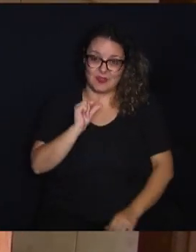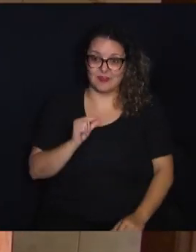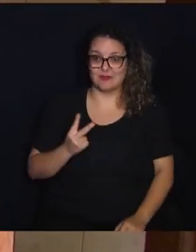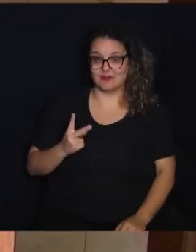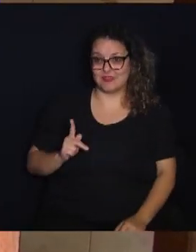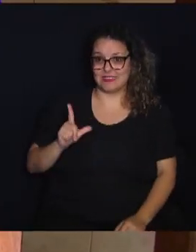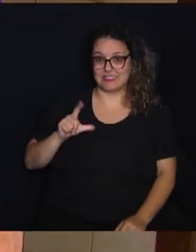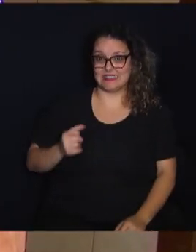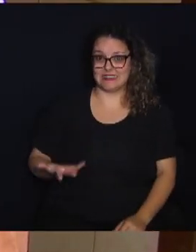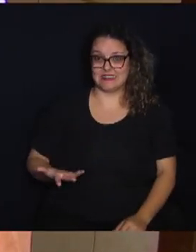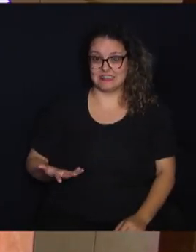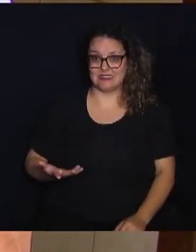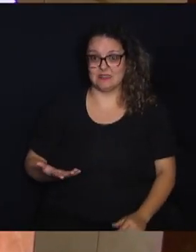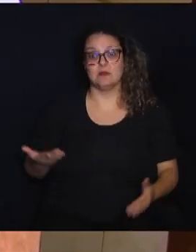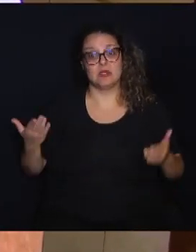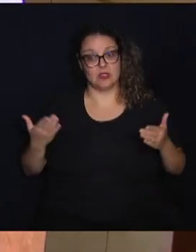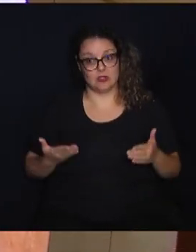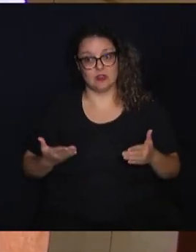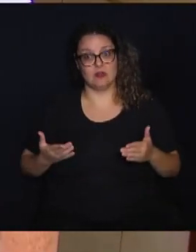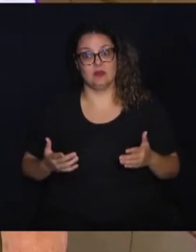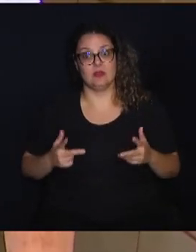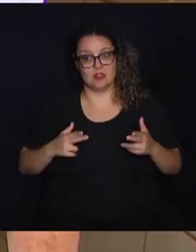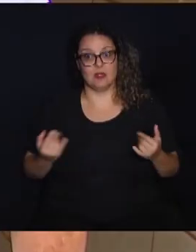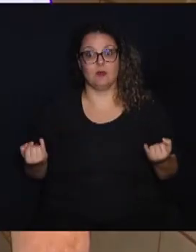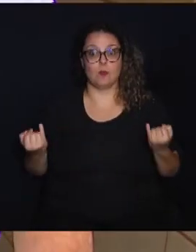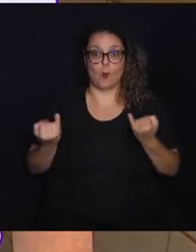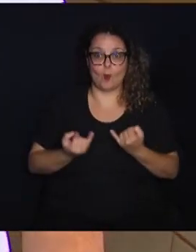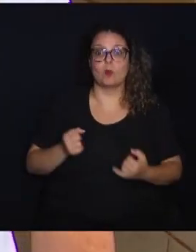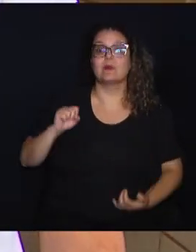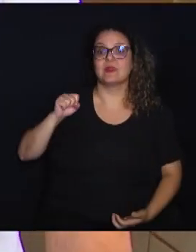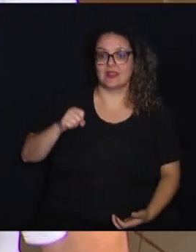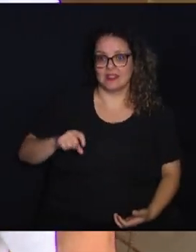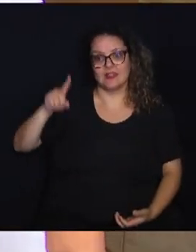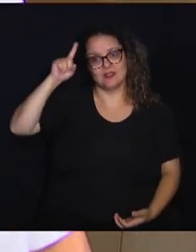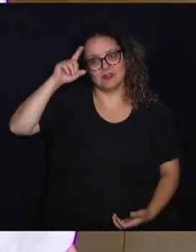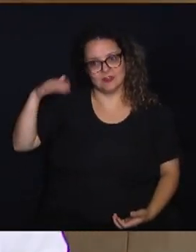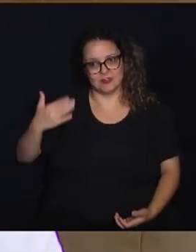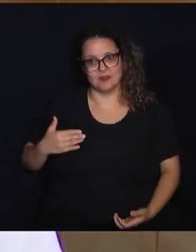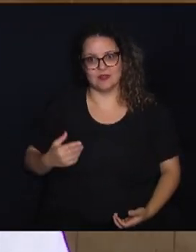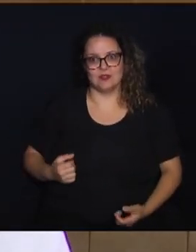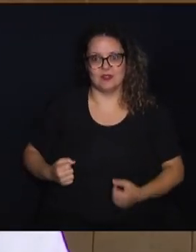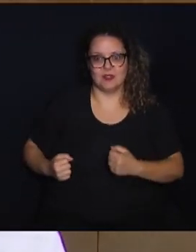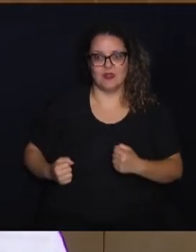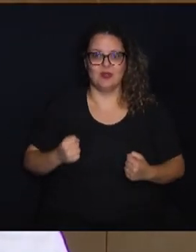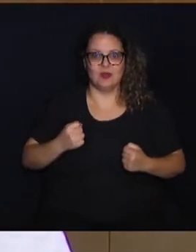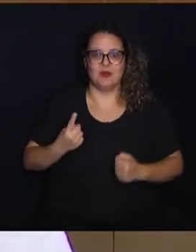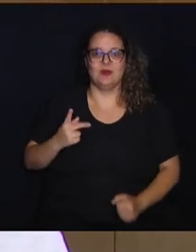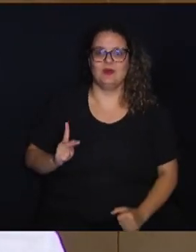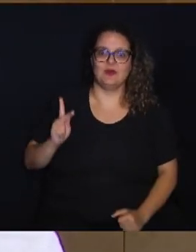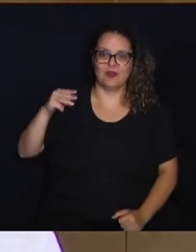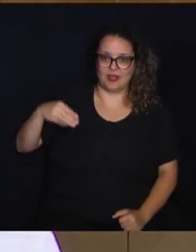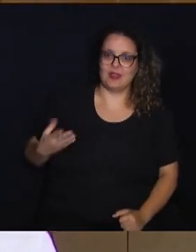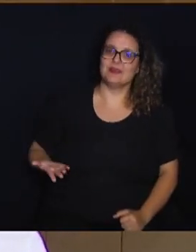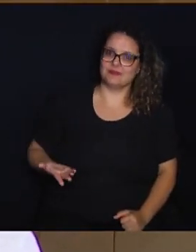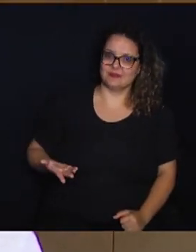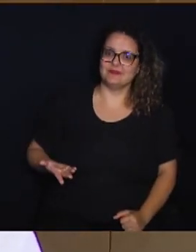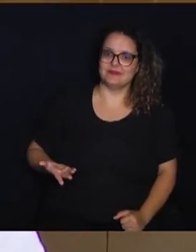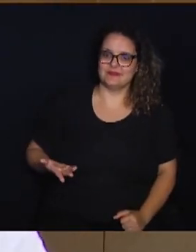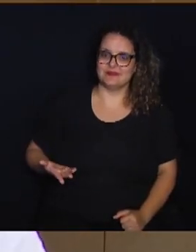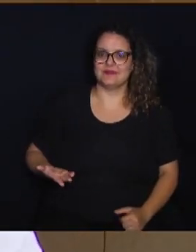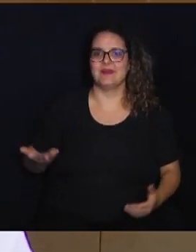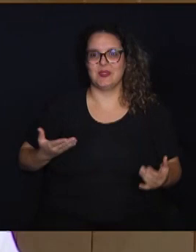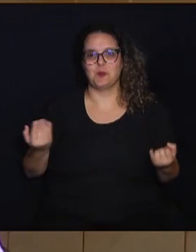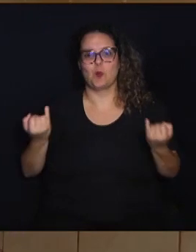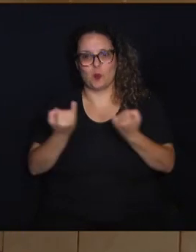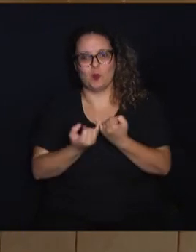quilos, Mas agora tem como eliminar. Eu venho aqui todo dia, faço 1 km, então agora eu vou perder esses